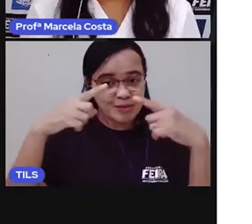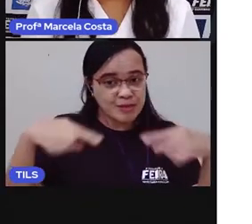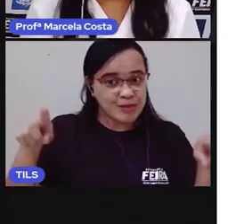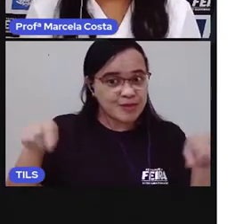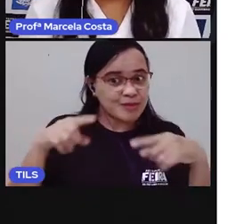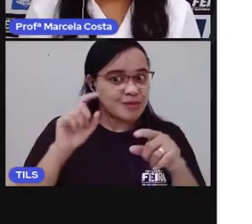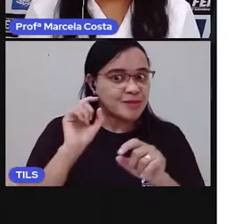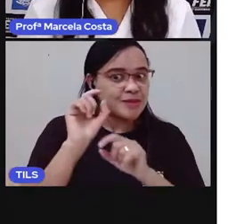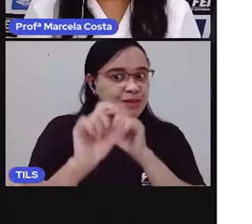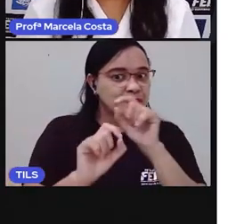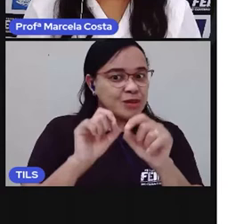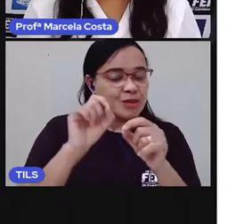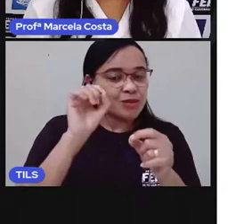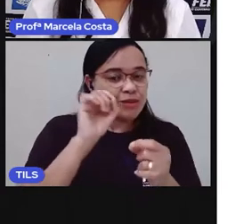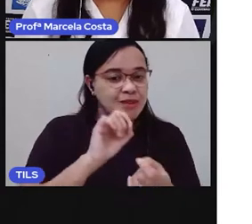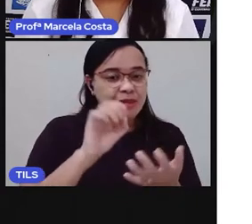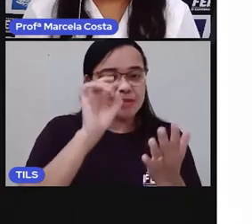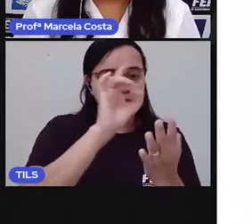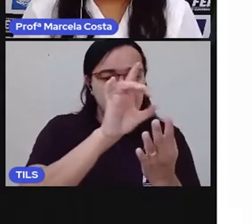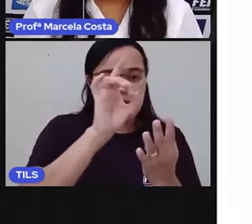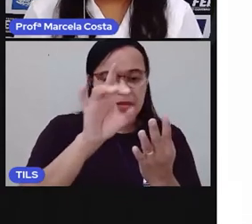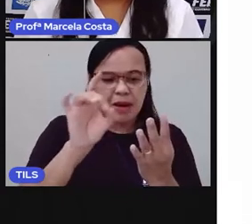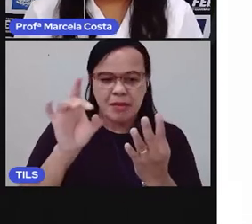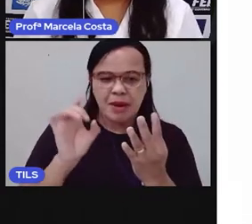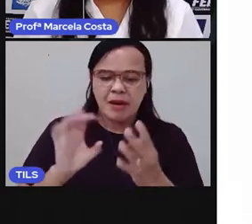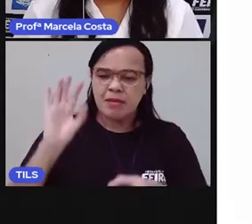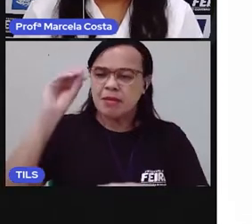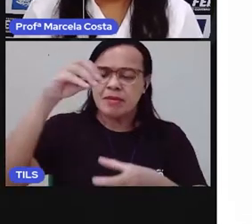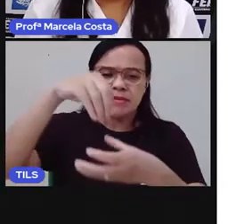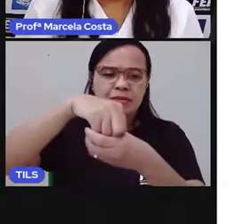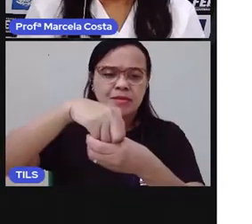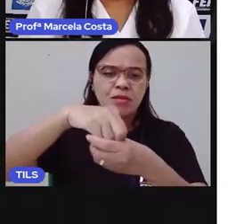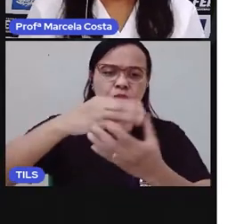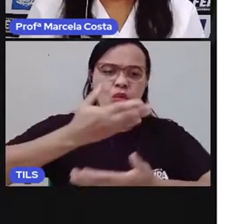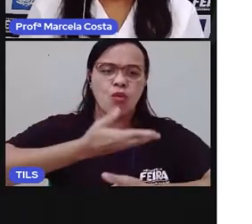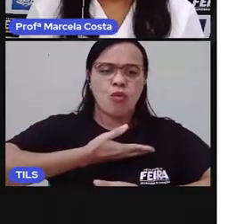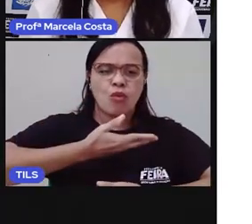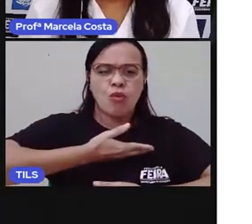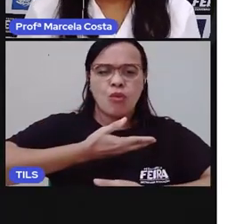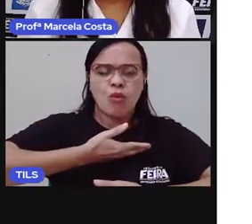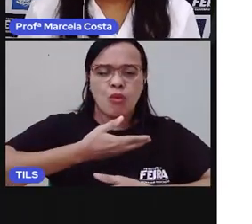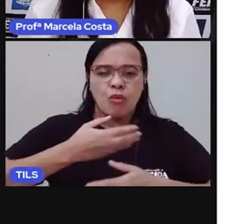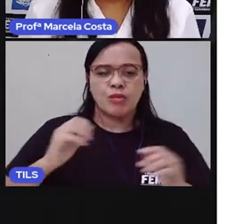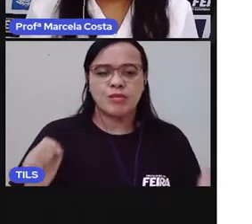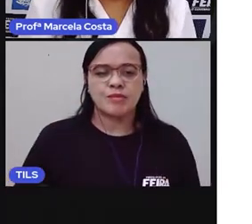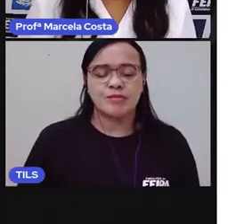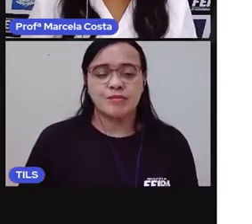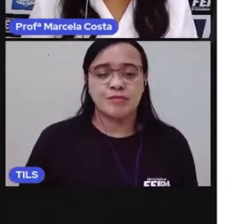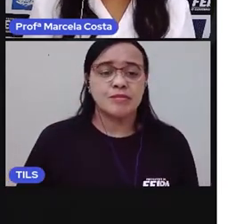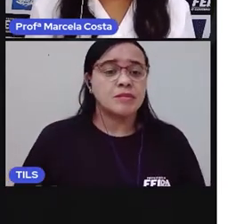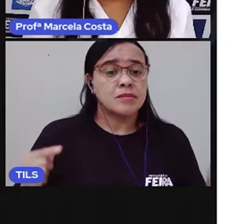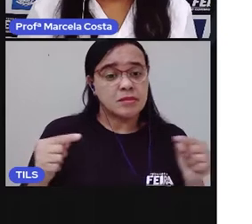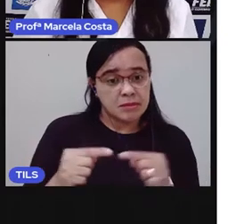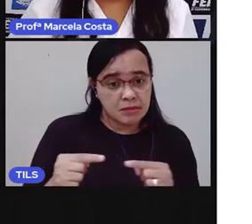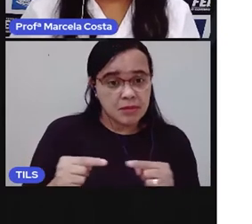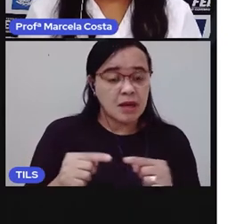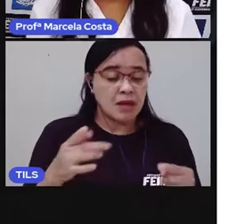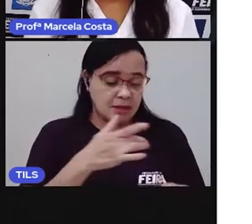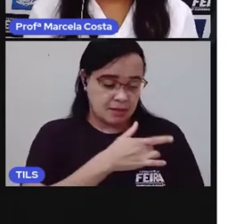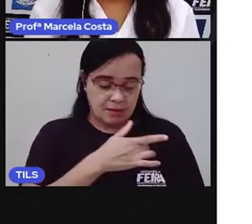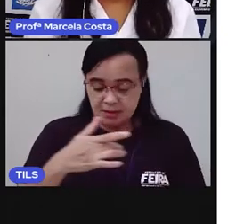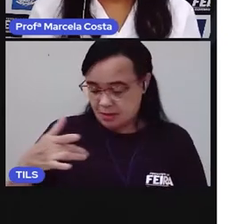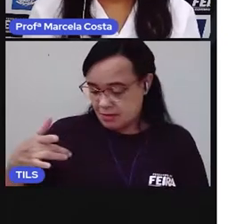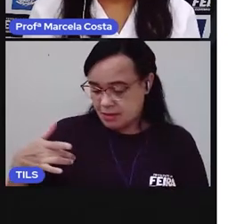identificou algumas partes que compõem o corpo humano. E para manter a saúde desse corpo, né,